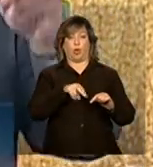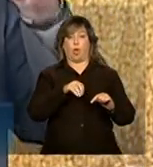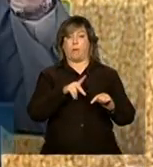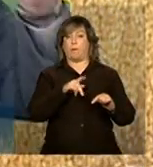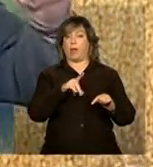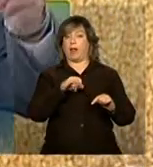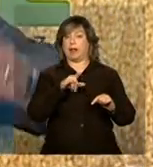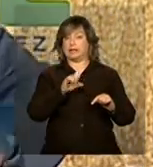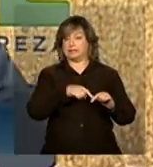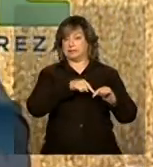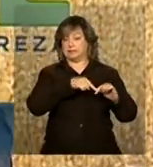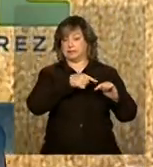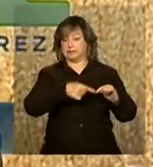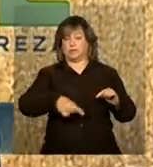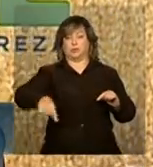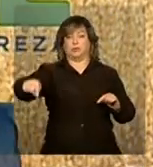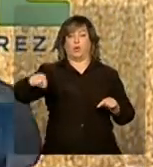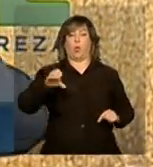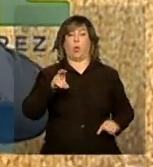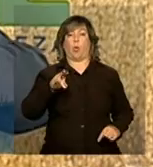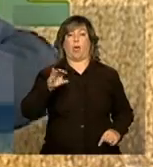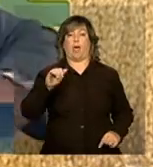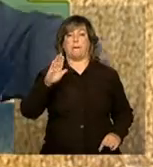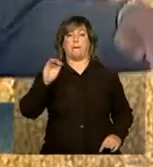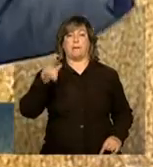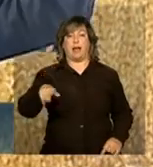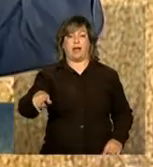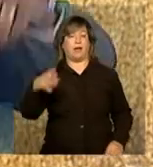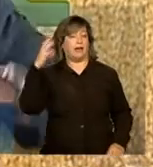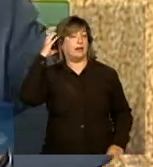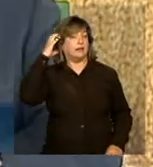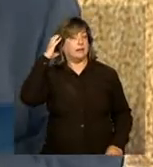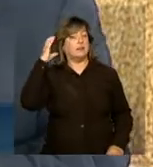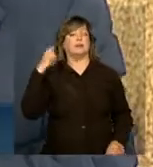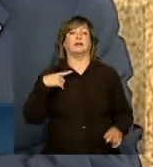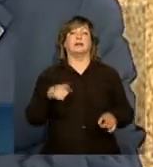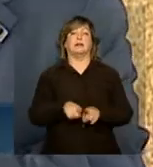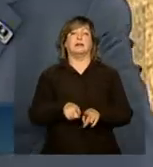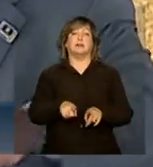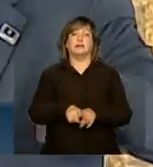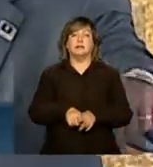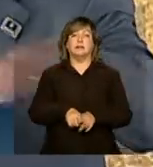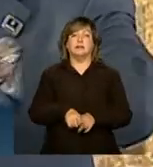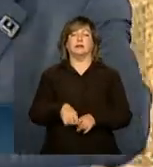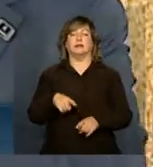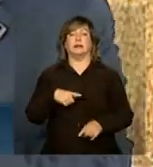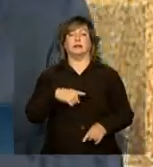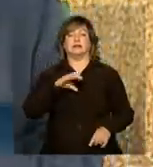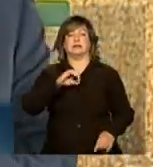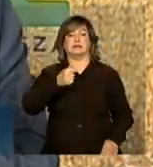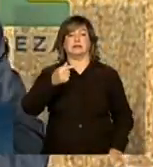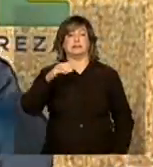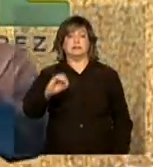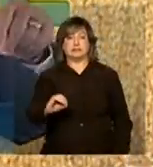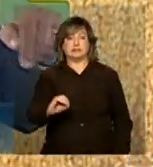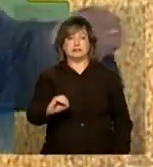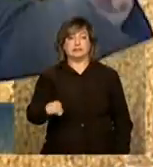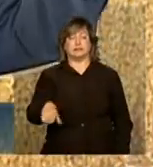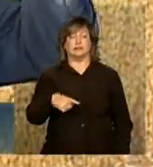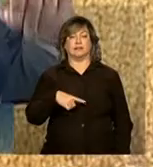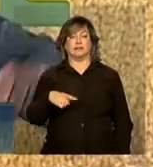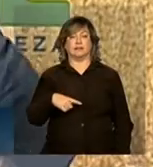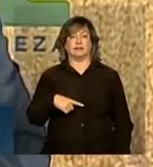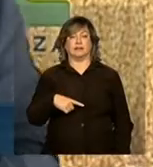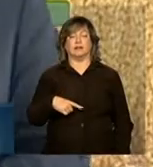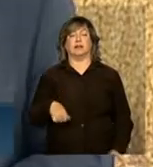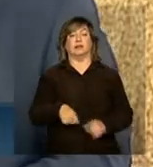Rondonópolis, passando por Cuiabá, onde nós vamos atravessar pela rodovia do Imigrantes, a 070, e subindo